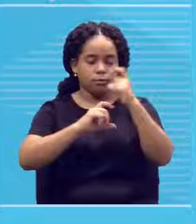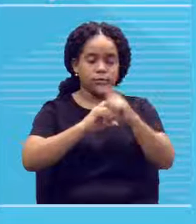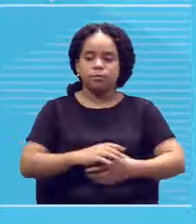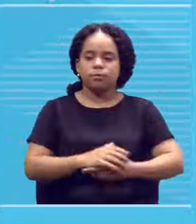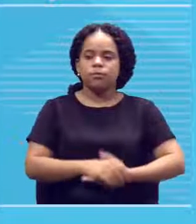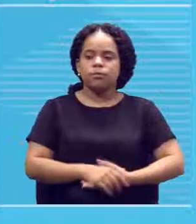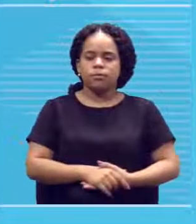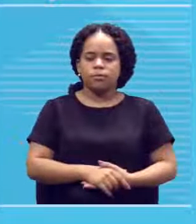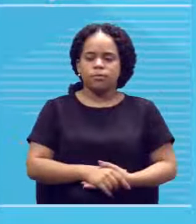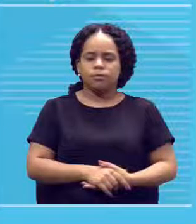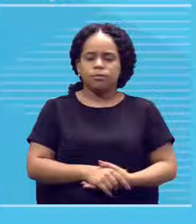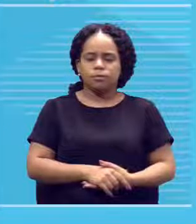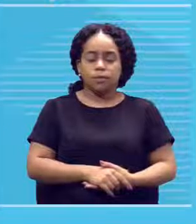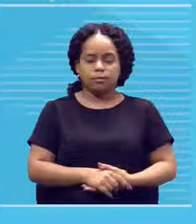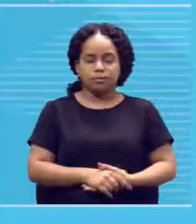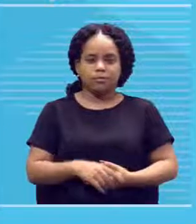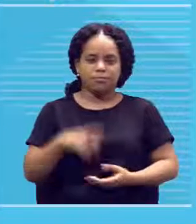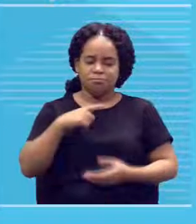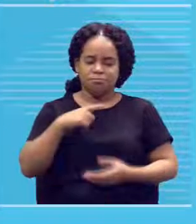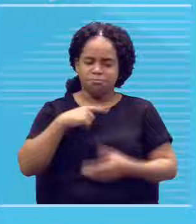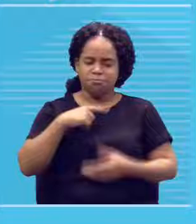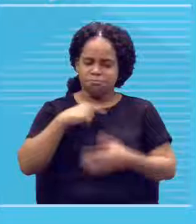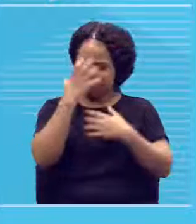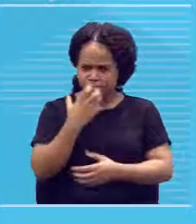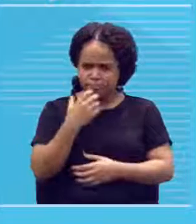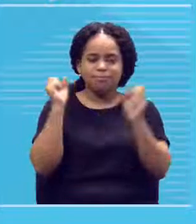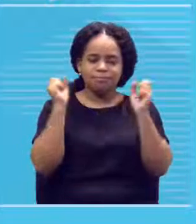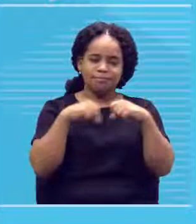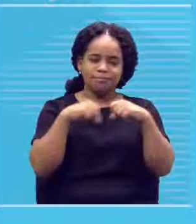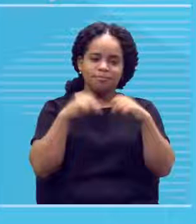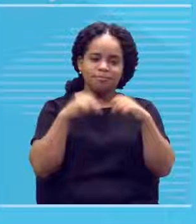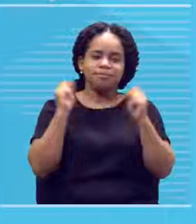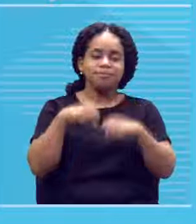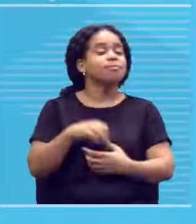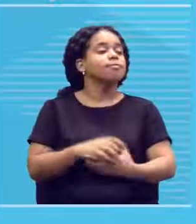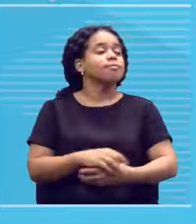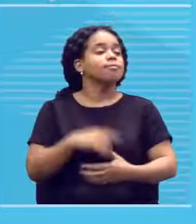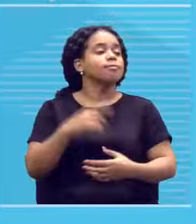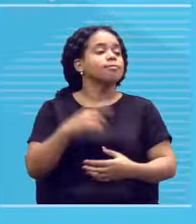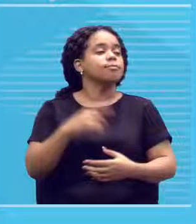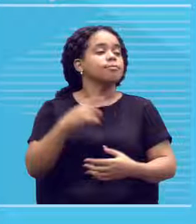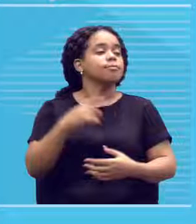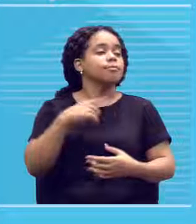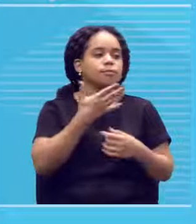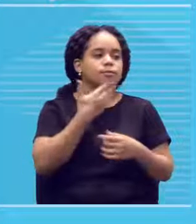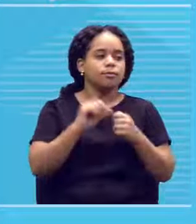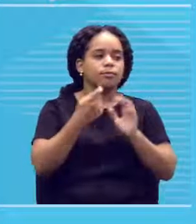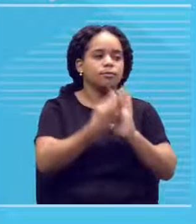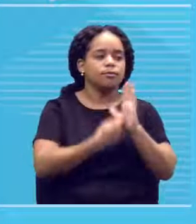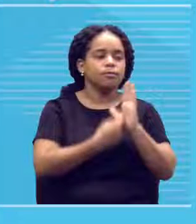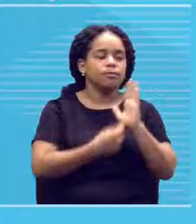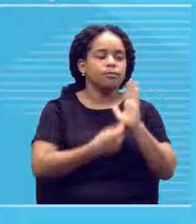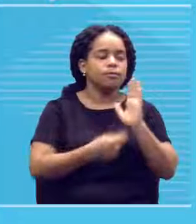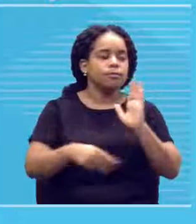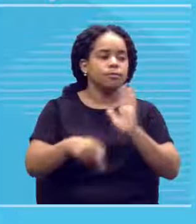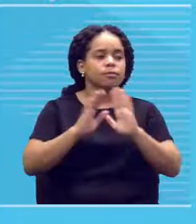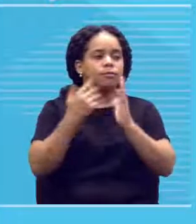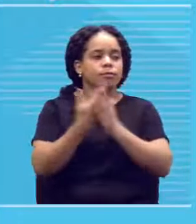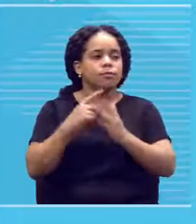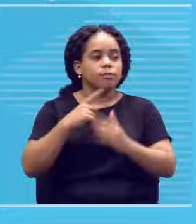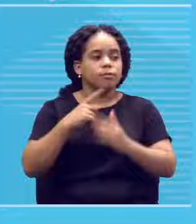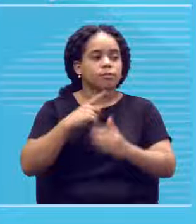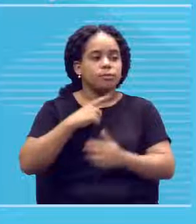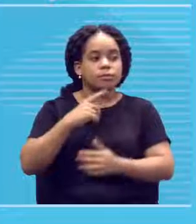É sério sério acho melhor eu fazer aquela redação para escola no terceiro